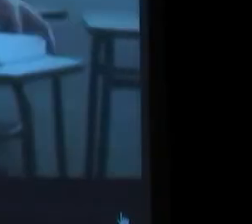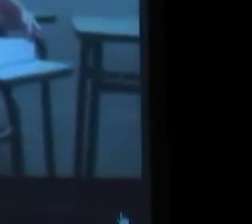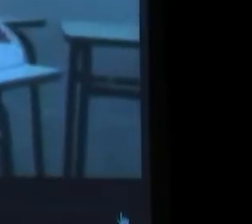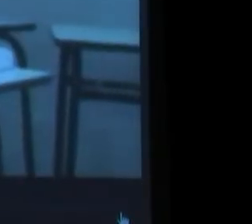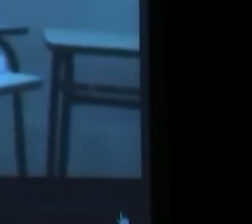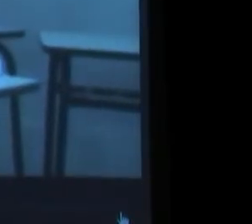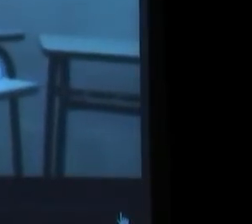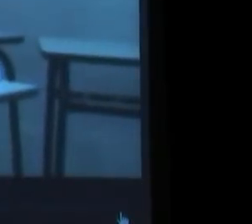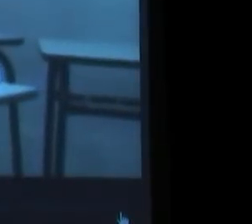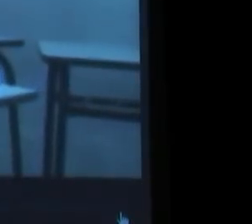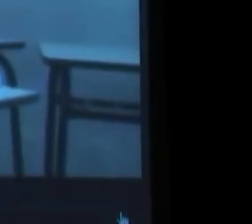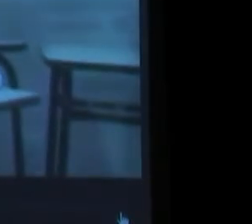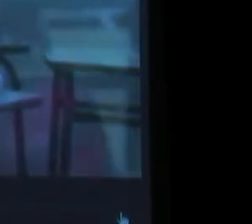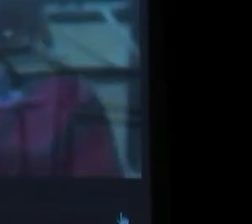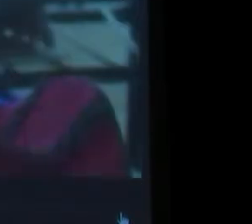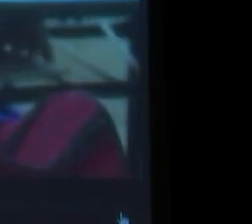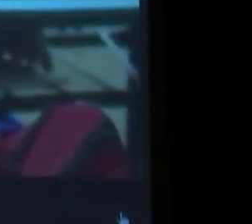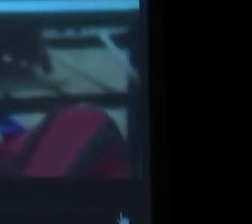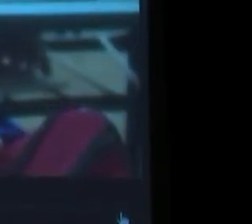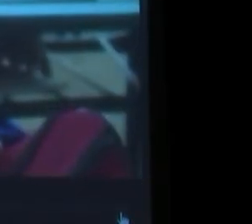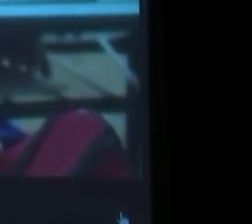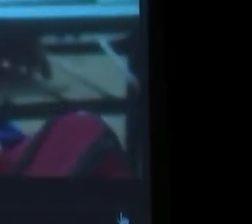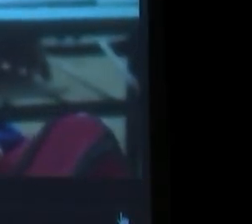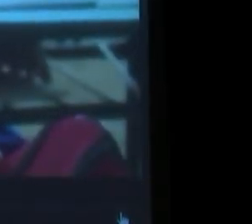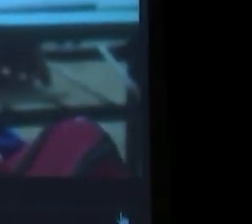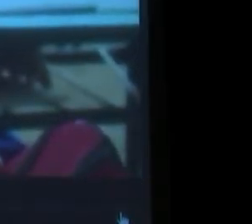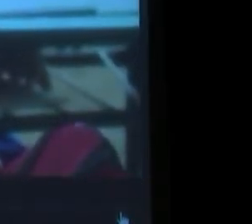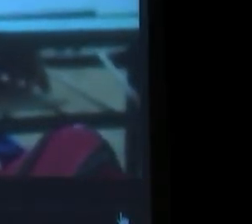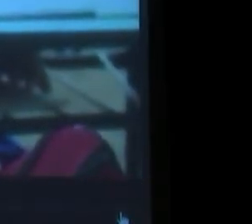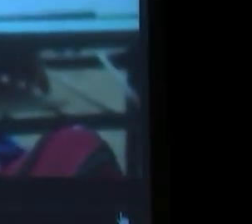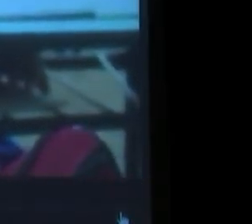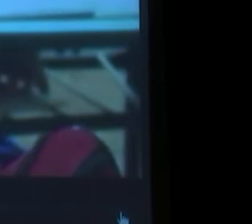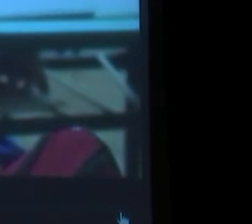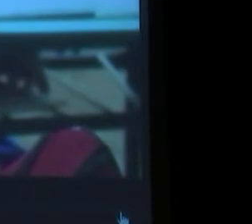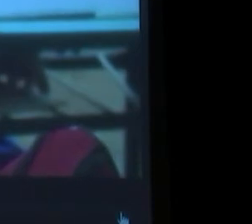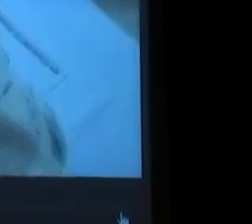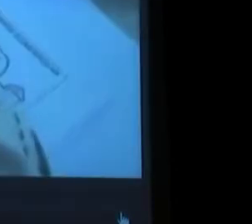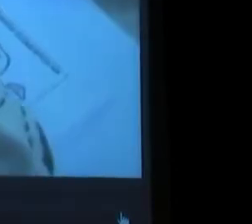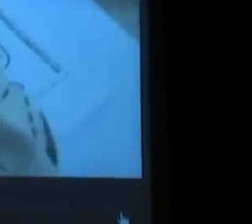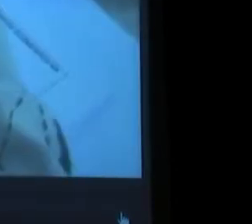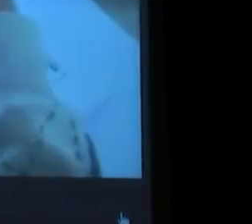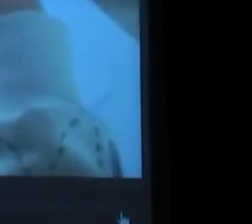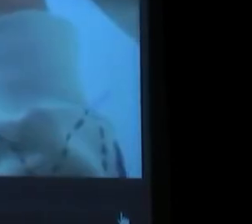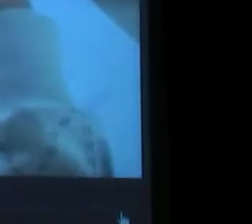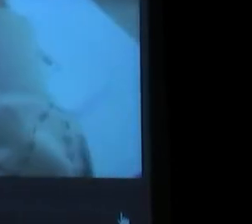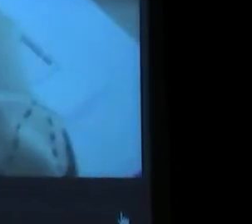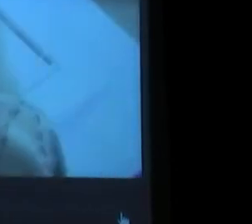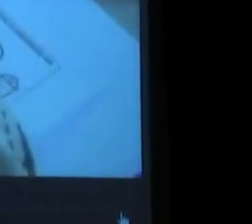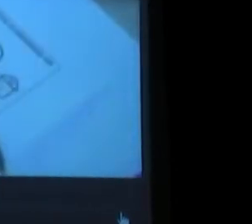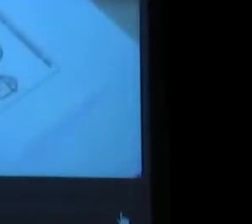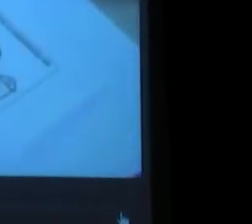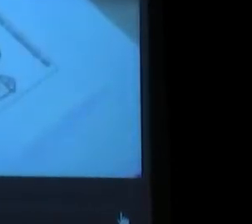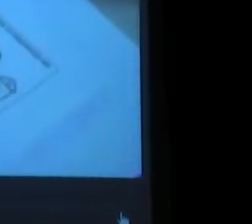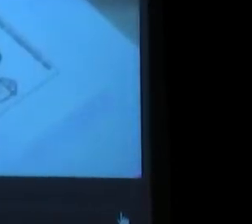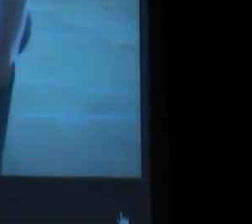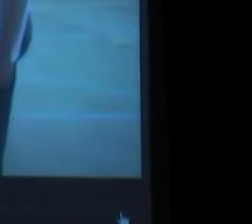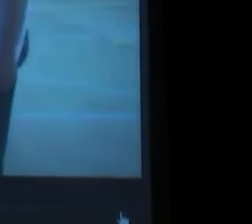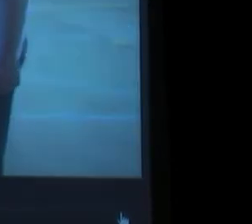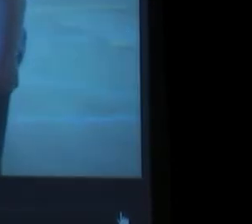Com a missão de oferecer serviços que promovam o desenvolvimento integral do aluno no aspecto